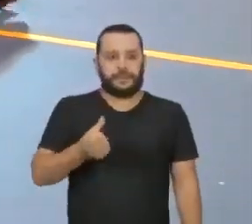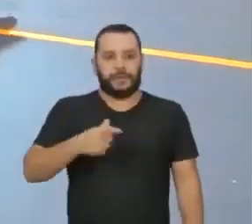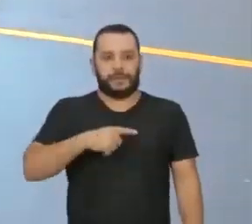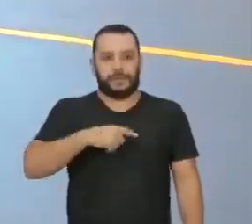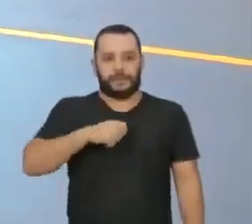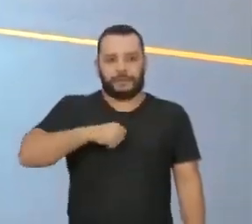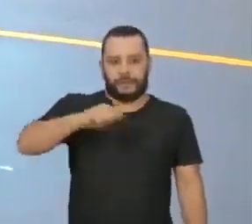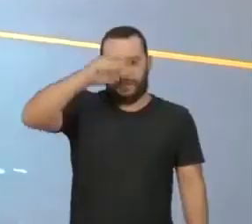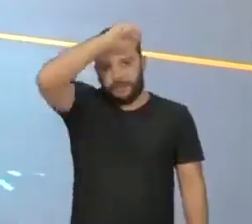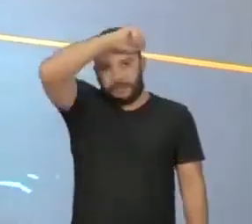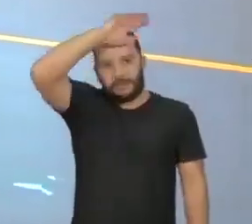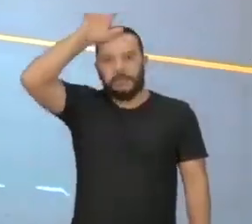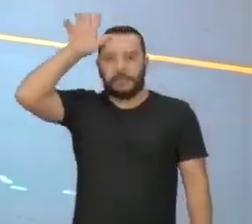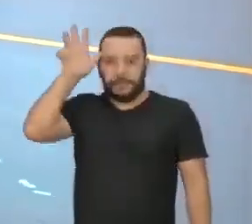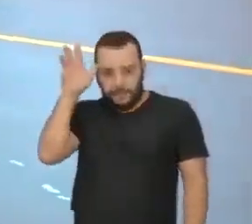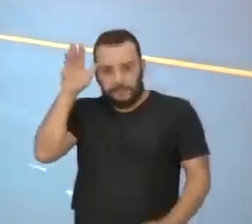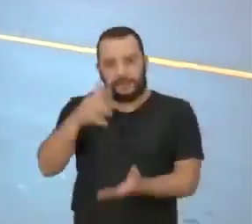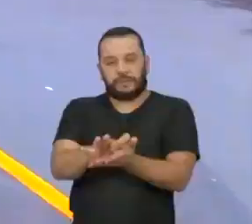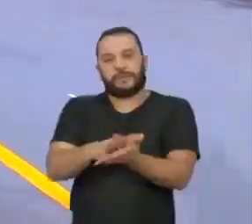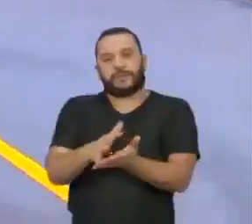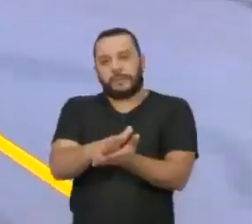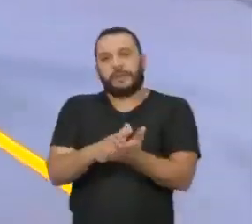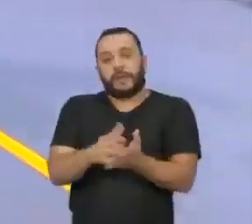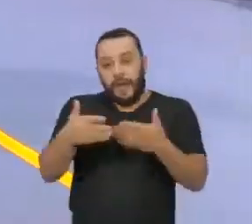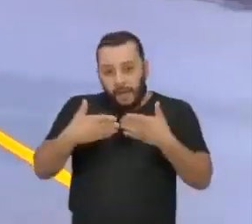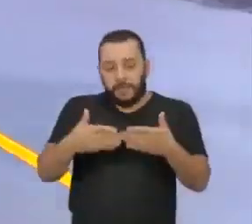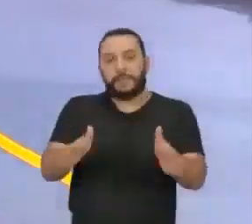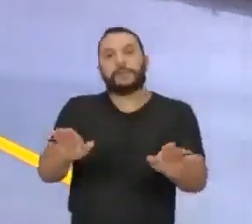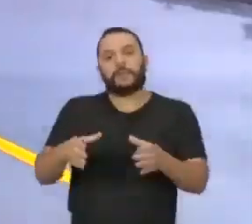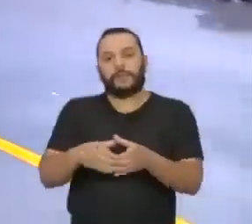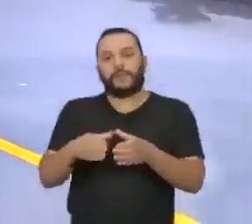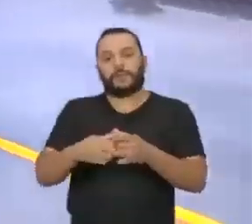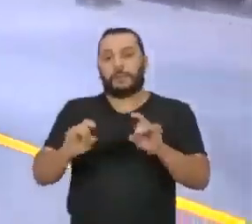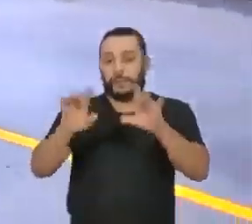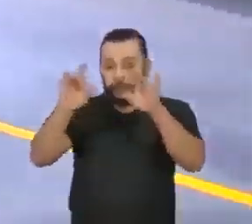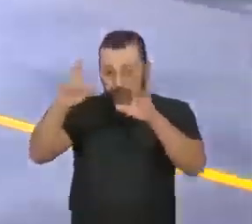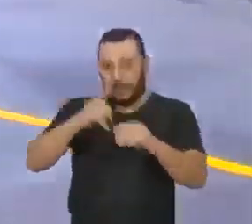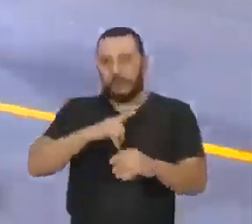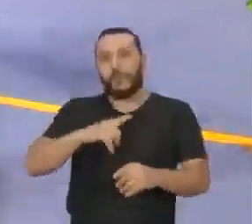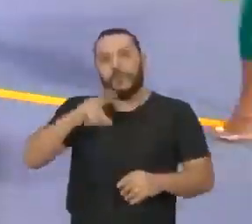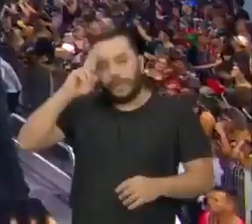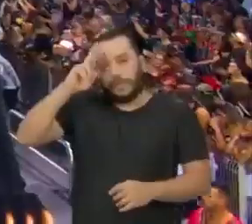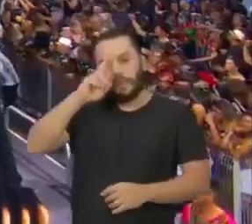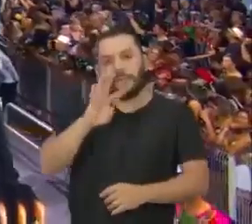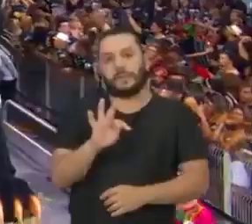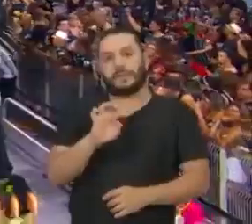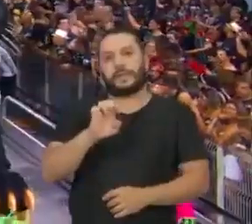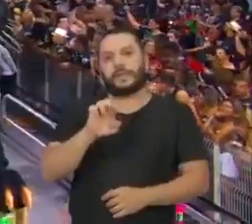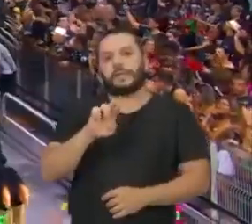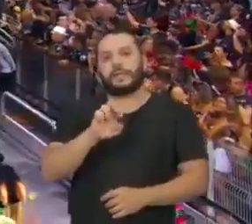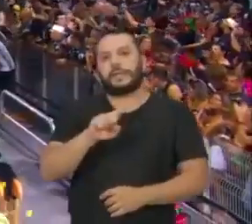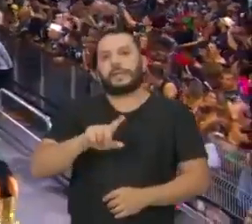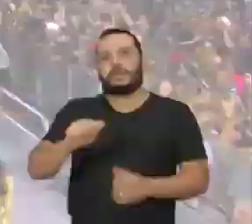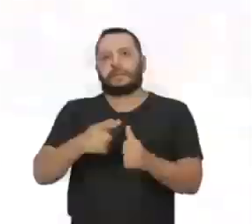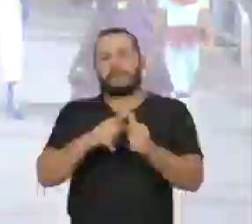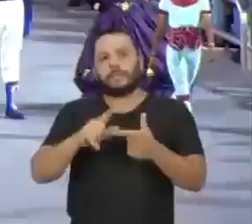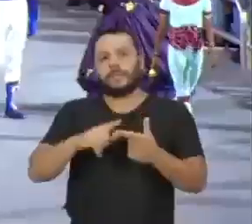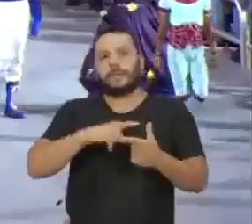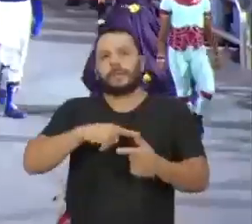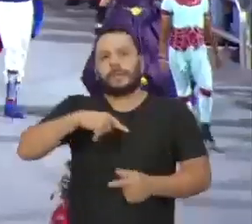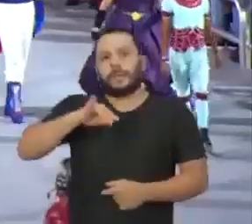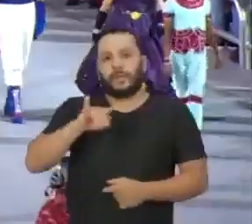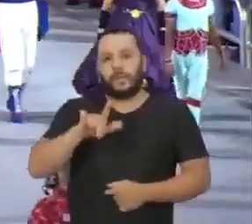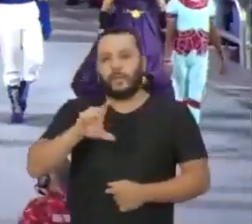Sul abriu o desfile do Grupo Especial. A escola da Vila Maria relembrou Teresa de Benguela e o quilombo do Coari Tererê.